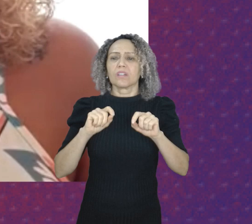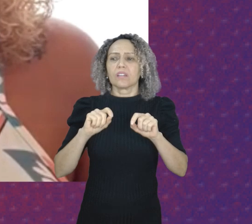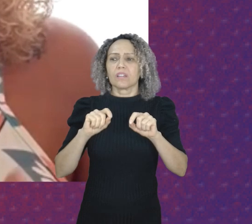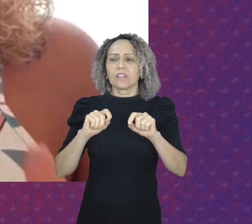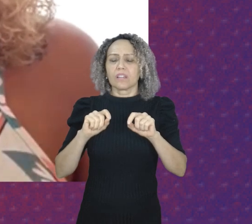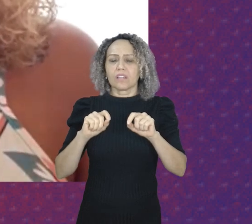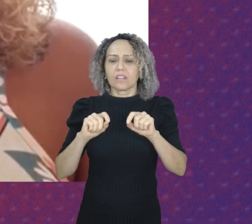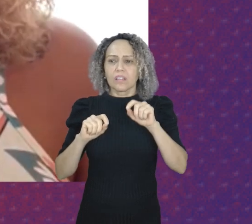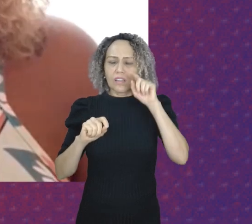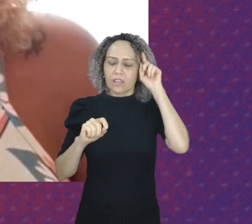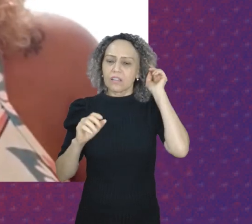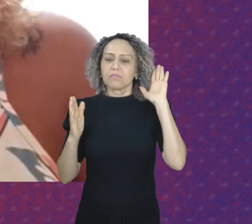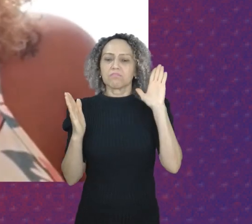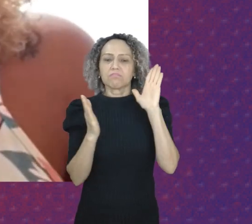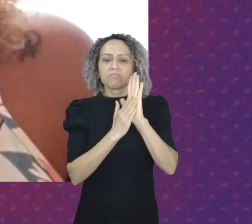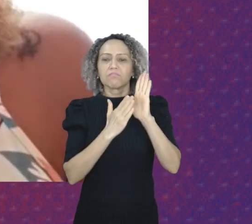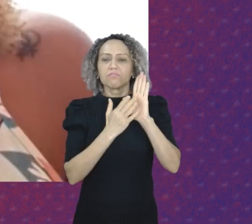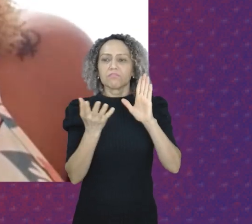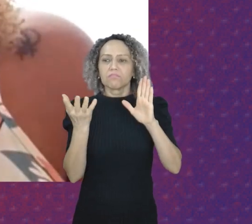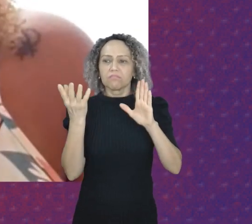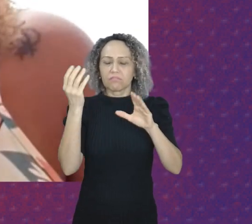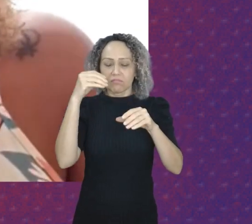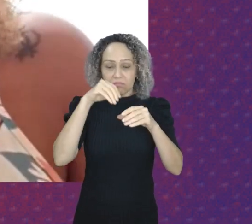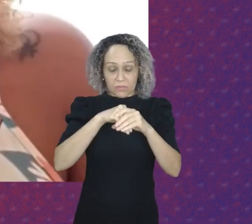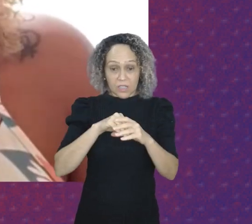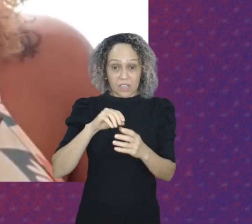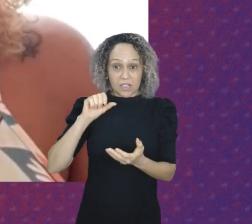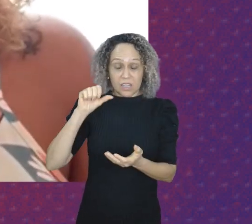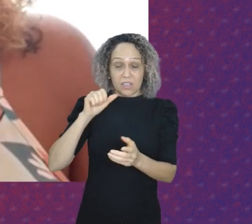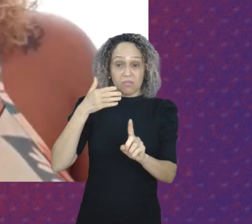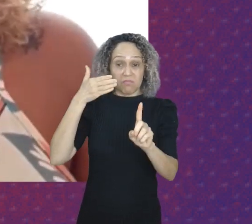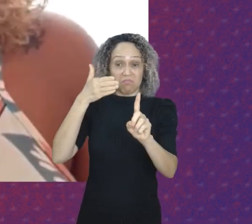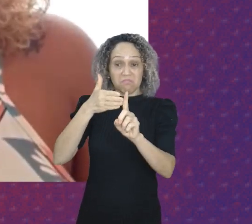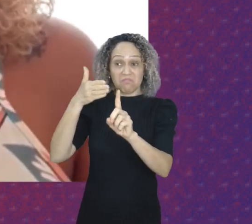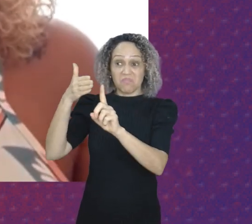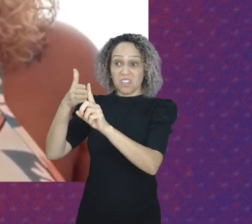estar já pautada dentro dos centros de referência para mulheres,